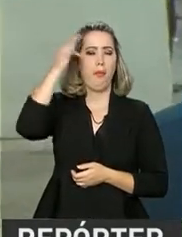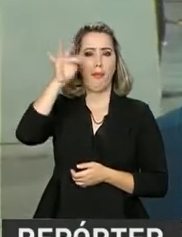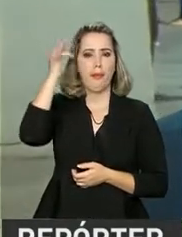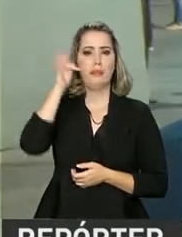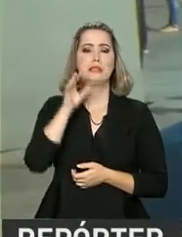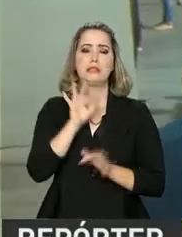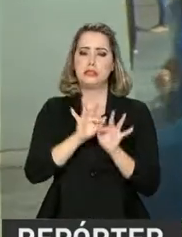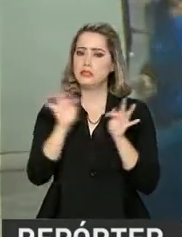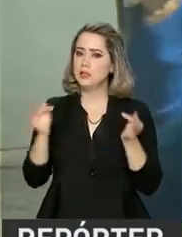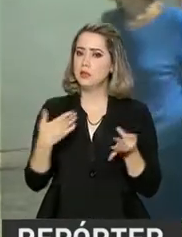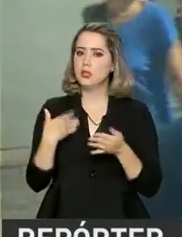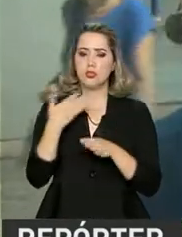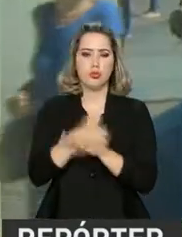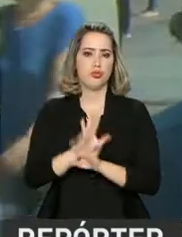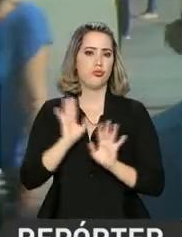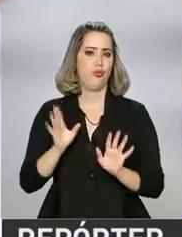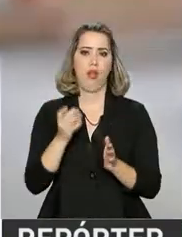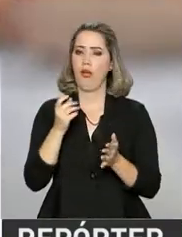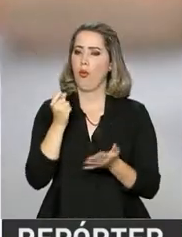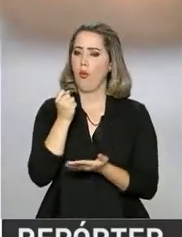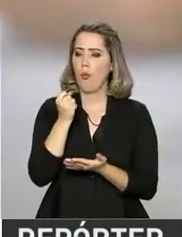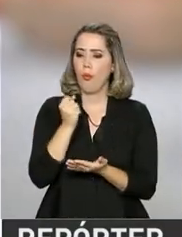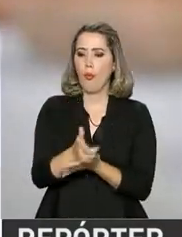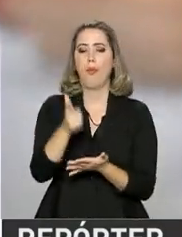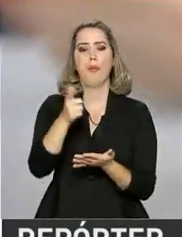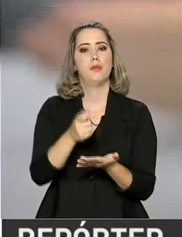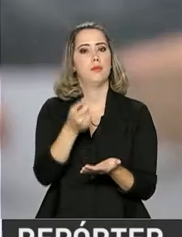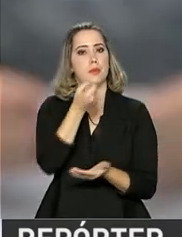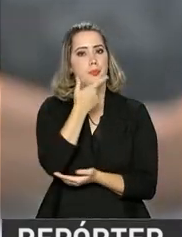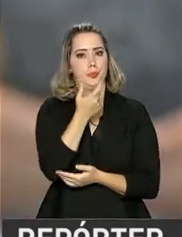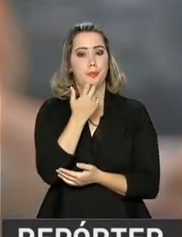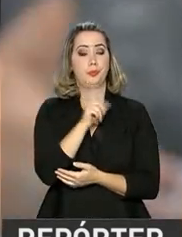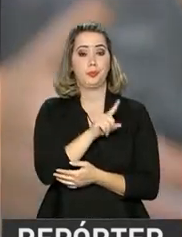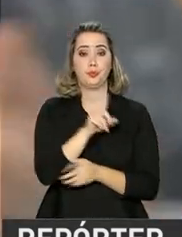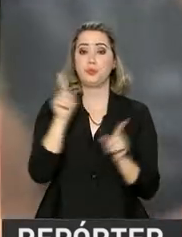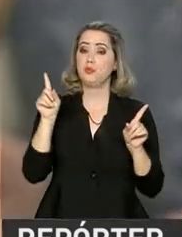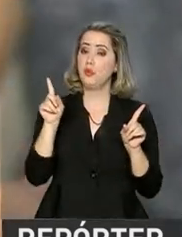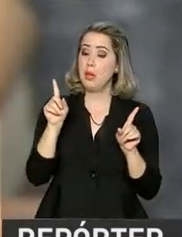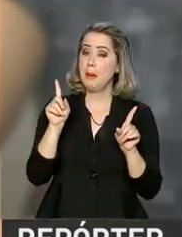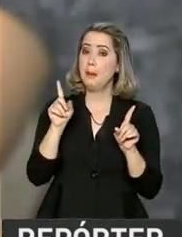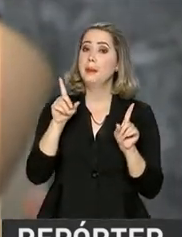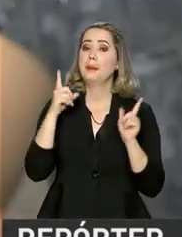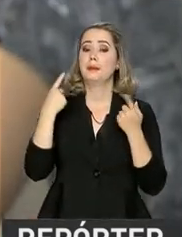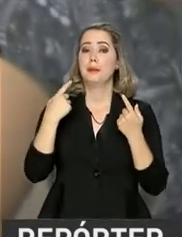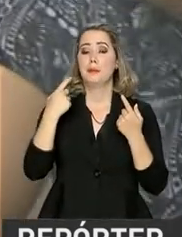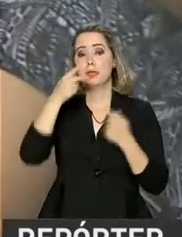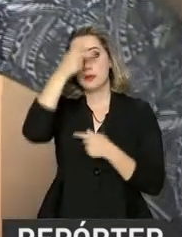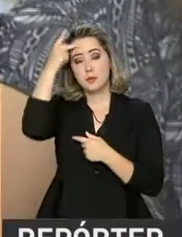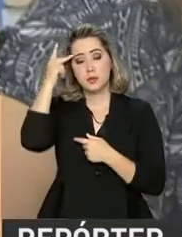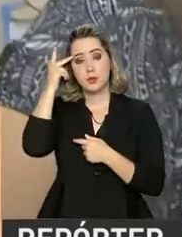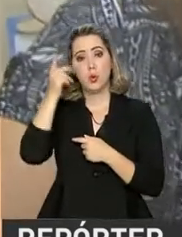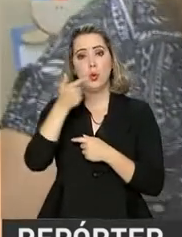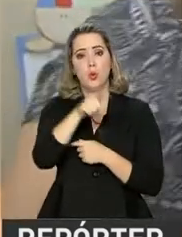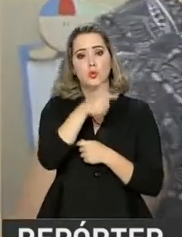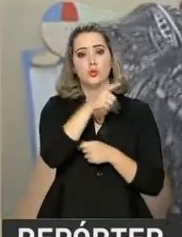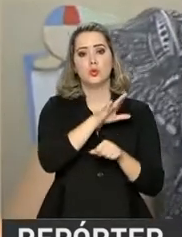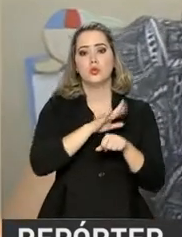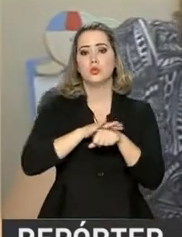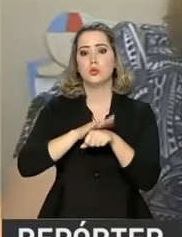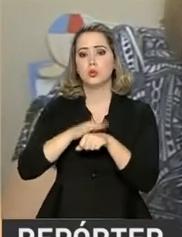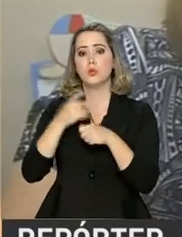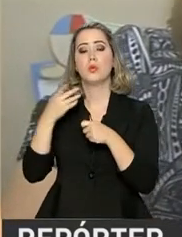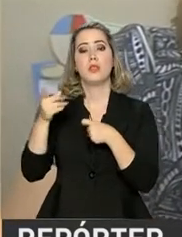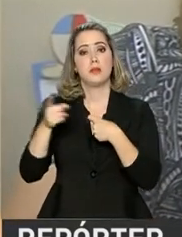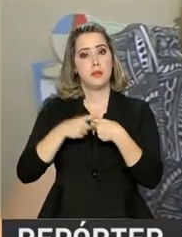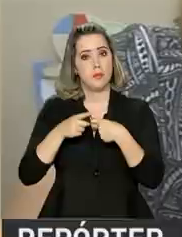pode resolver, a gente vai direto na farmácia. Mas não é só nos casos mais graves que o médico deve ser consultado. De acordo com a